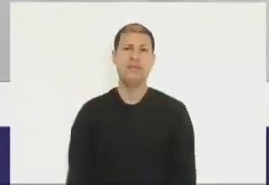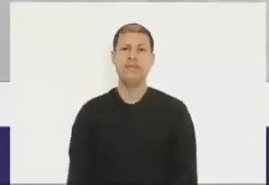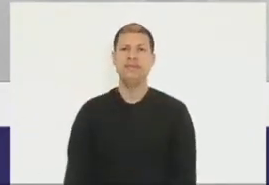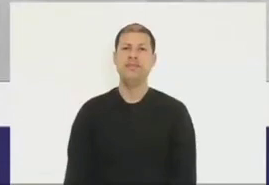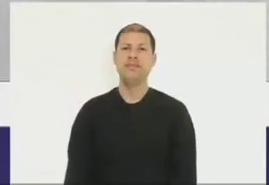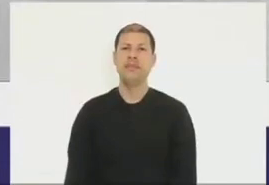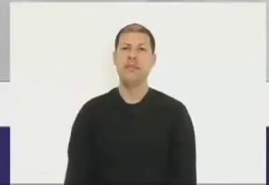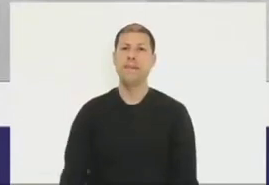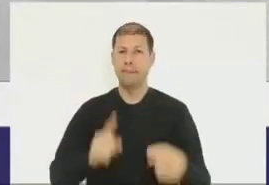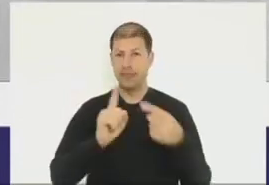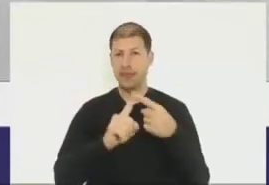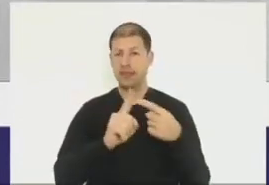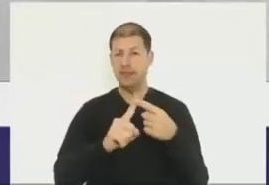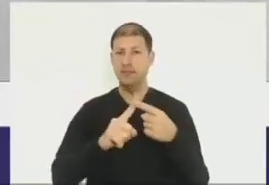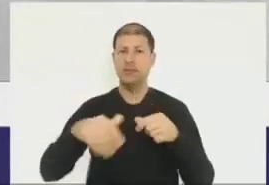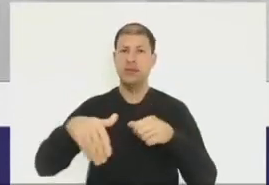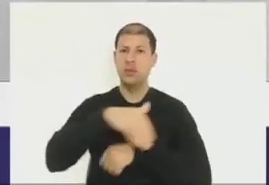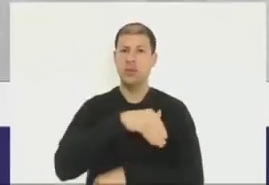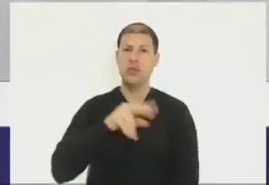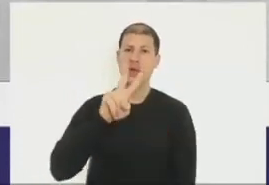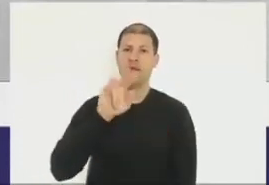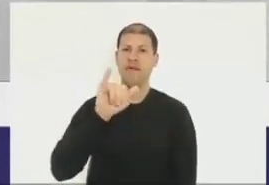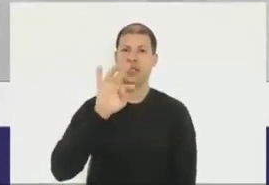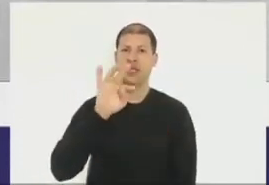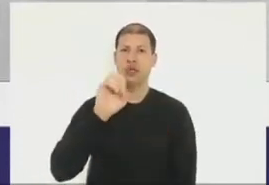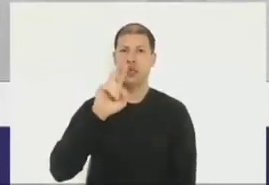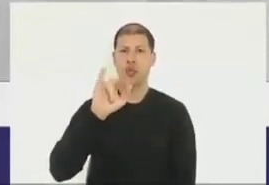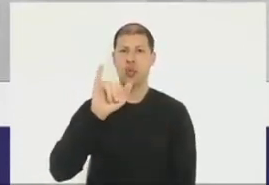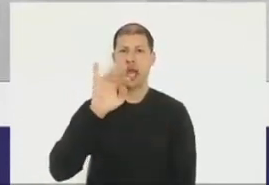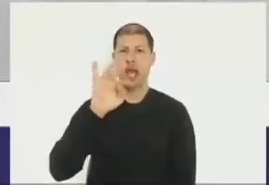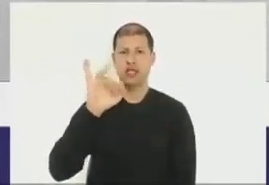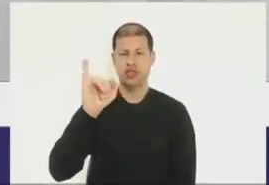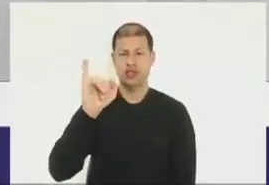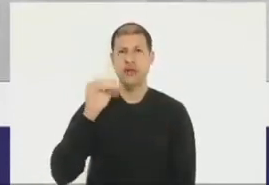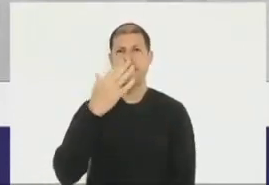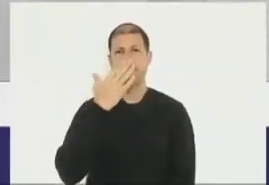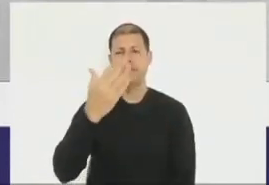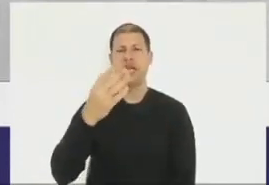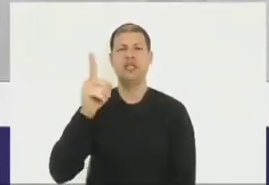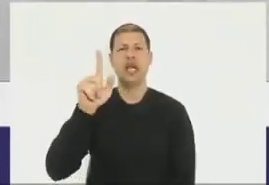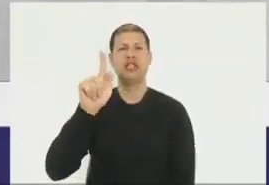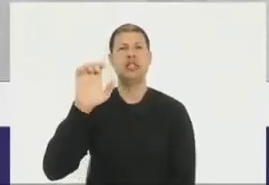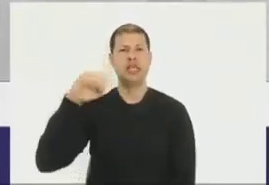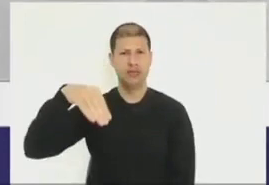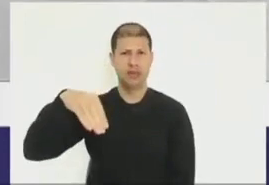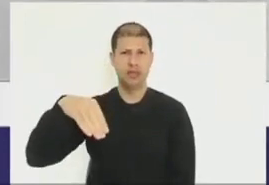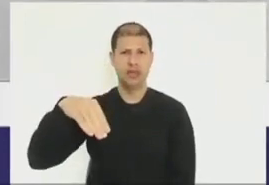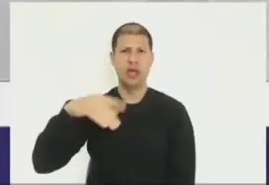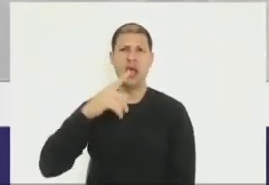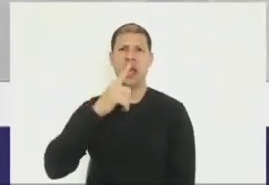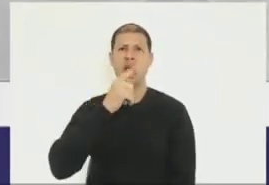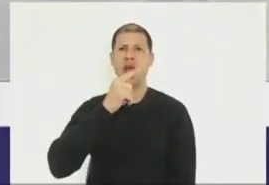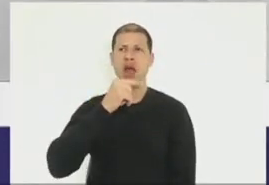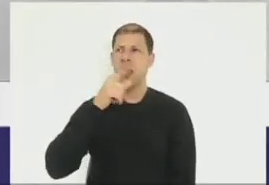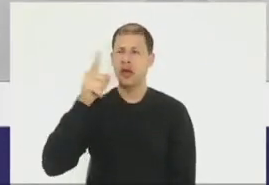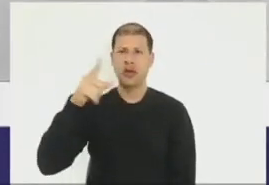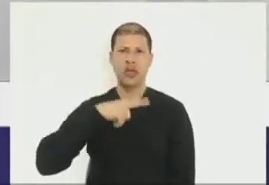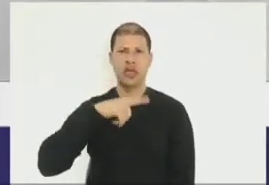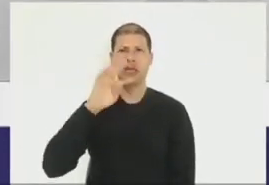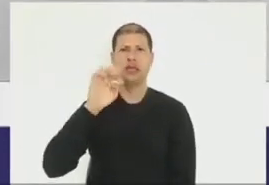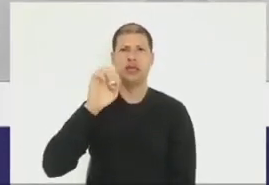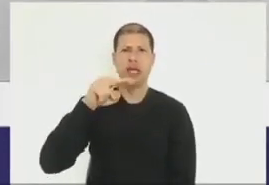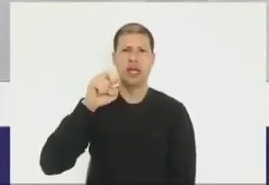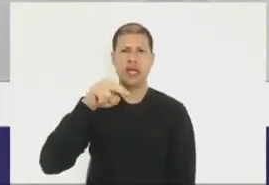Primeiramente, a rua Vitorati, ali em frente à Guarda Municipal, a água da Tenente João Francisco, a água